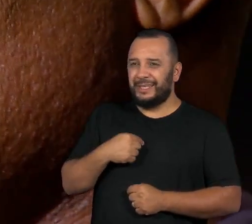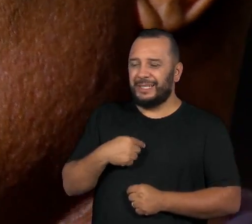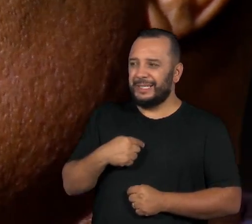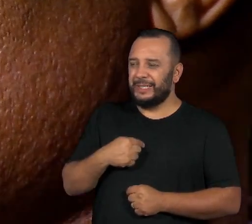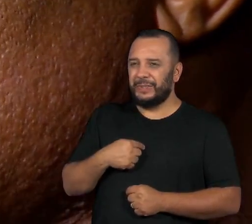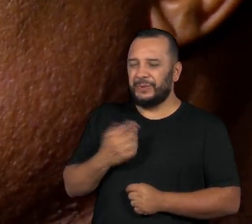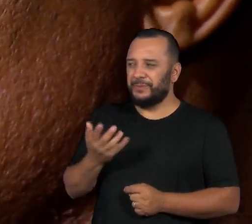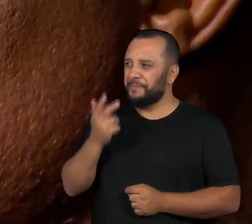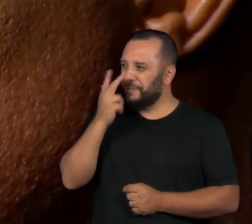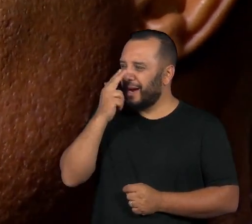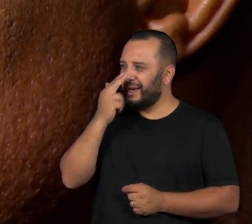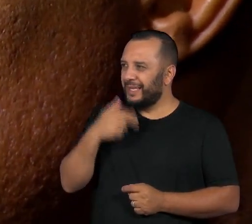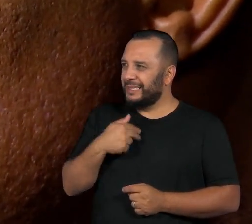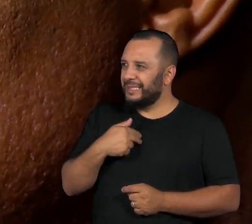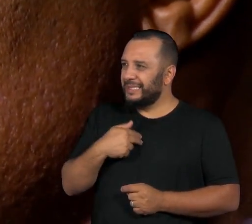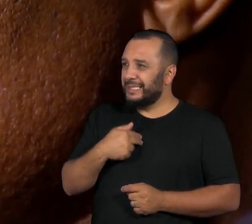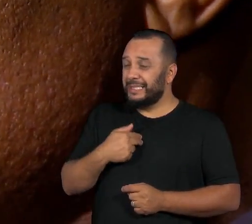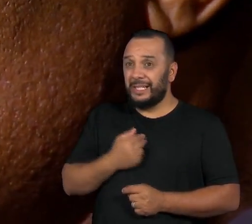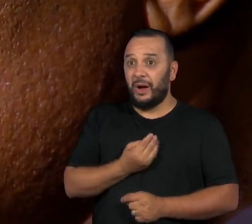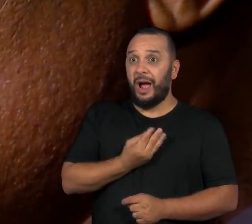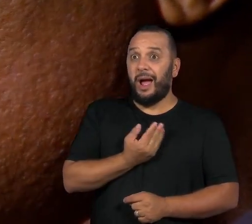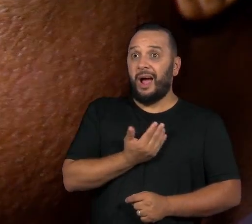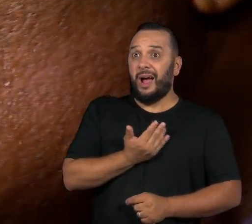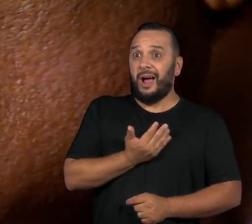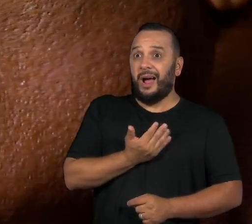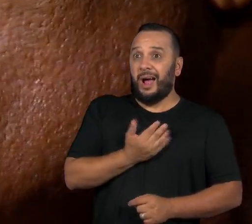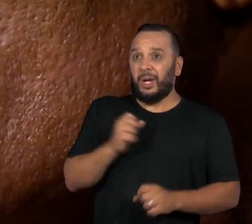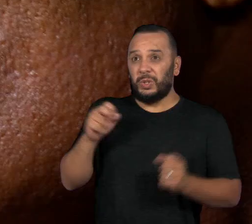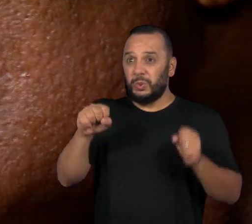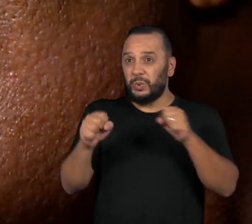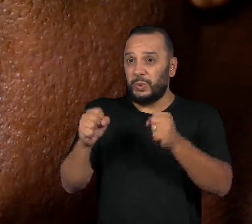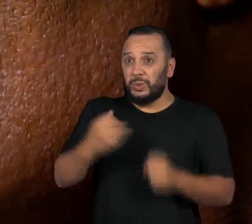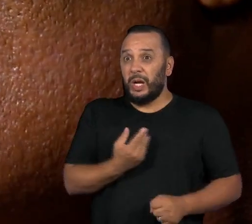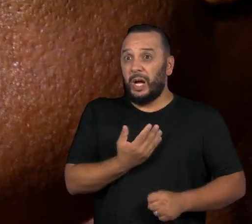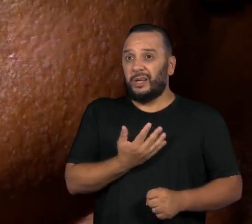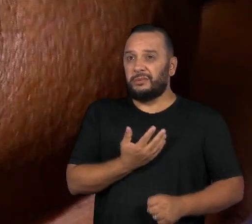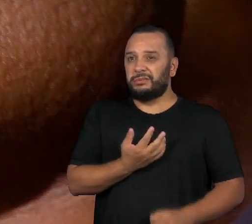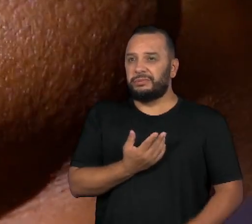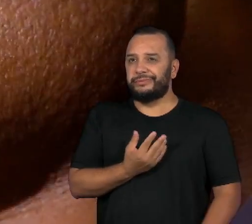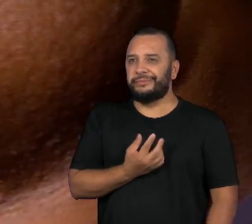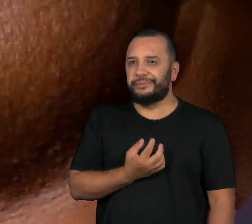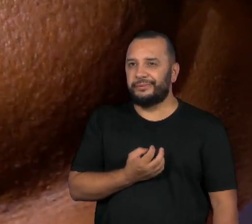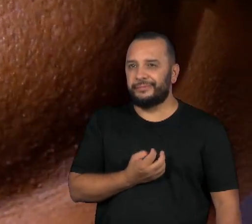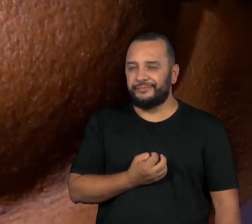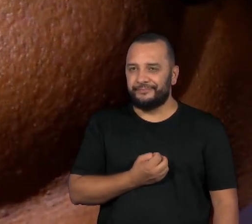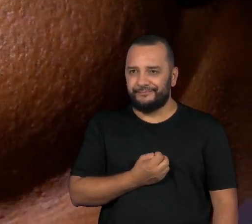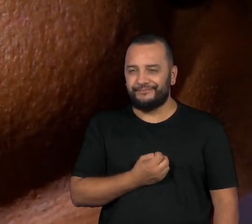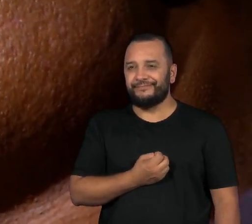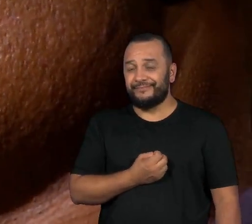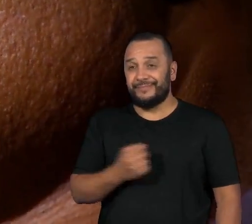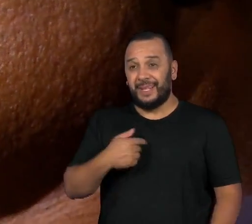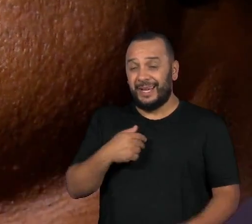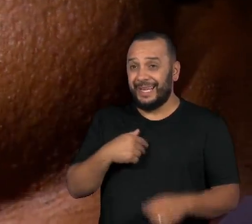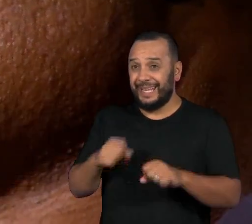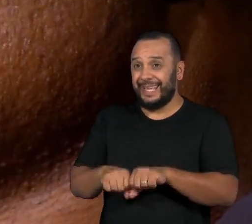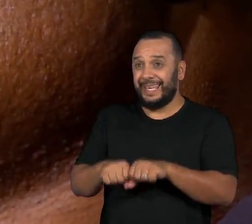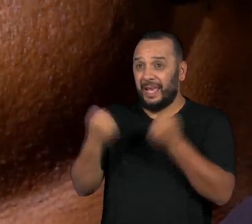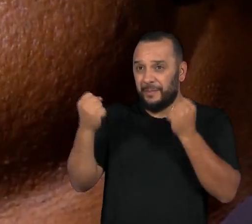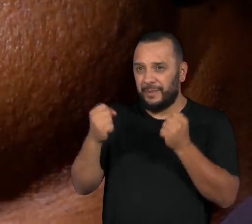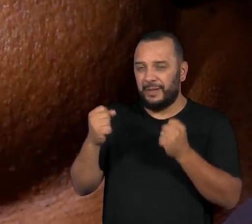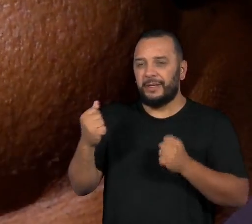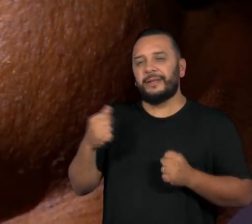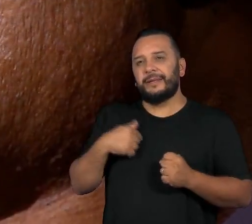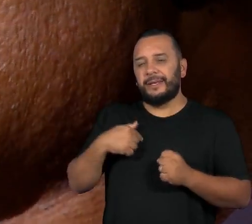lutador. Cara. E quando eu quebrei a perna, foi o momento que eu pude realizar que